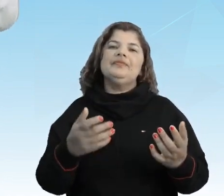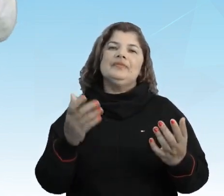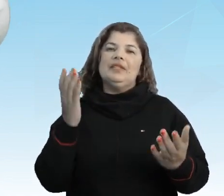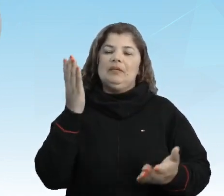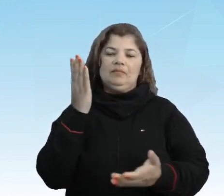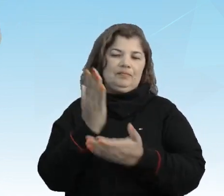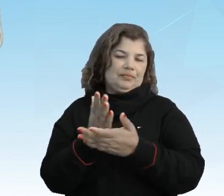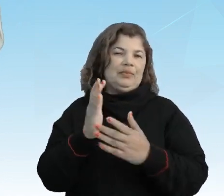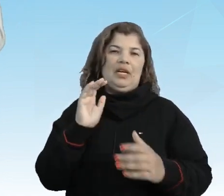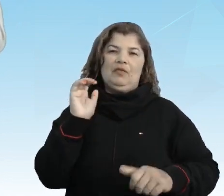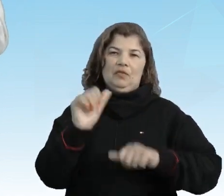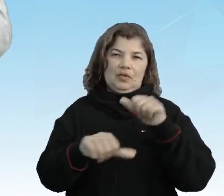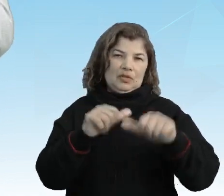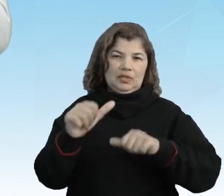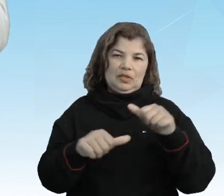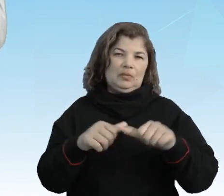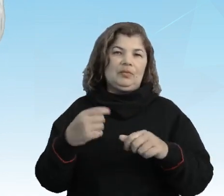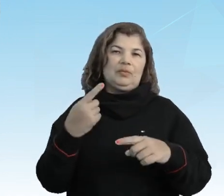acabou a Revolução porque foi